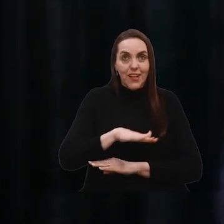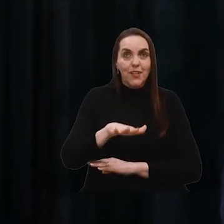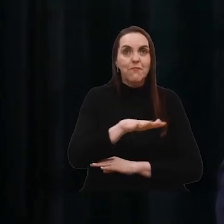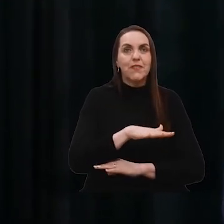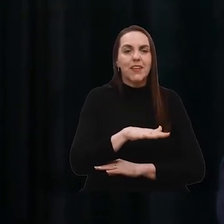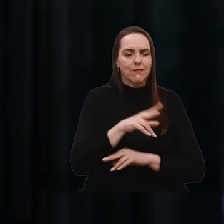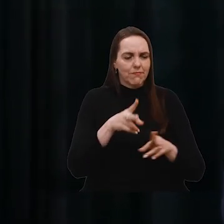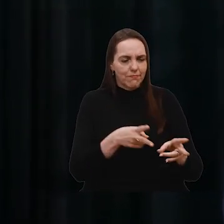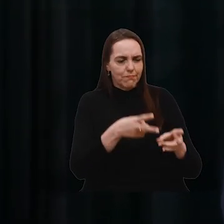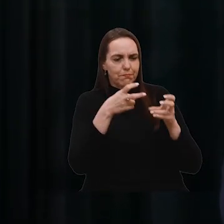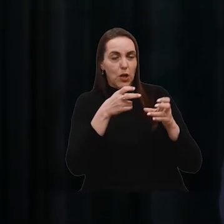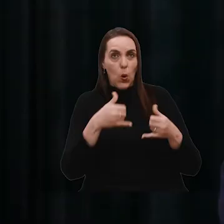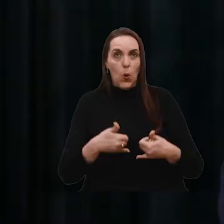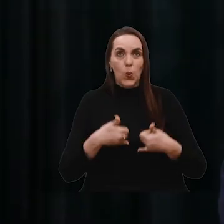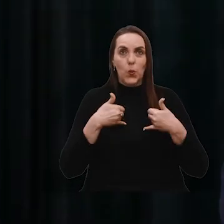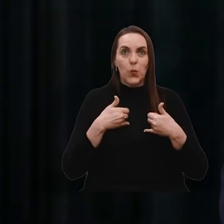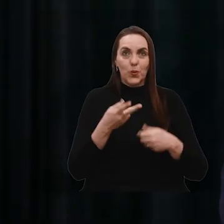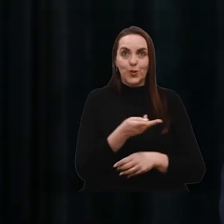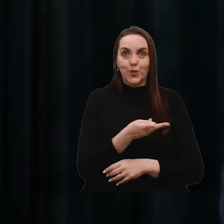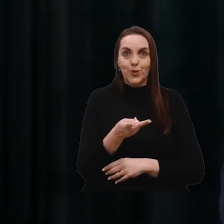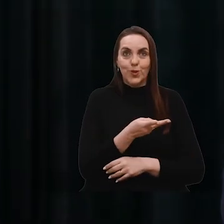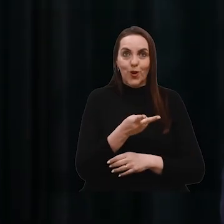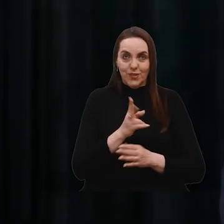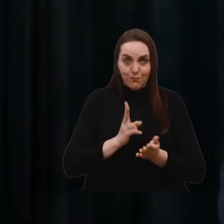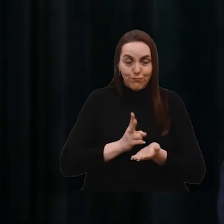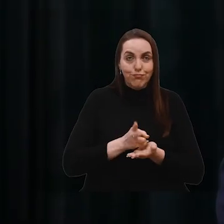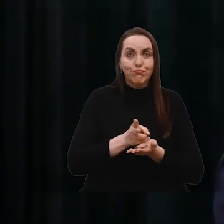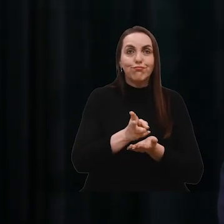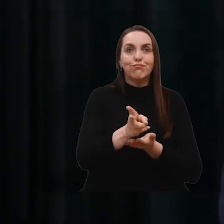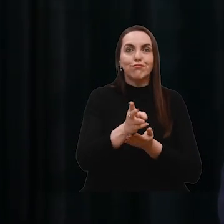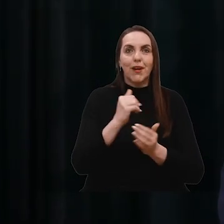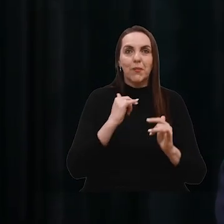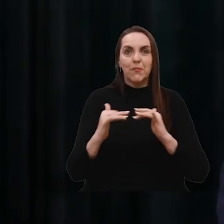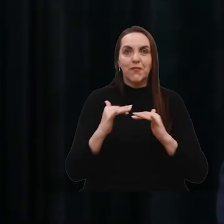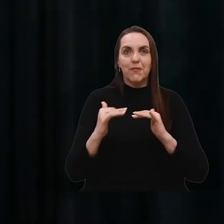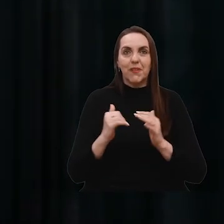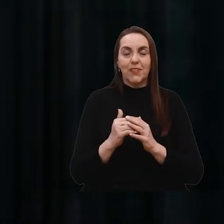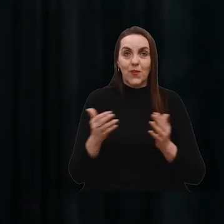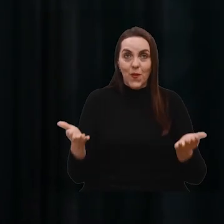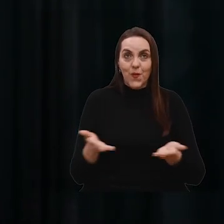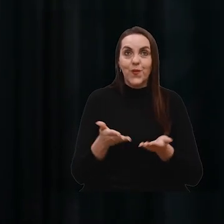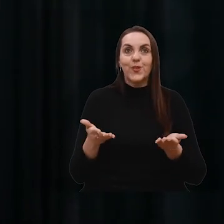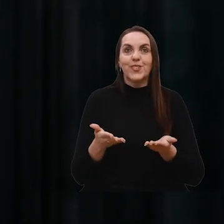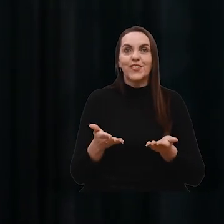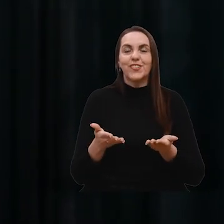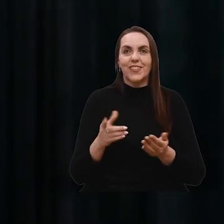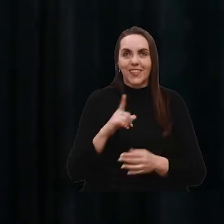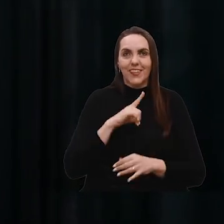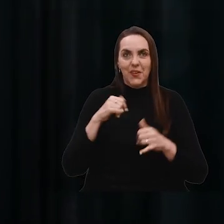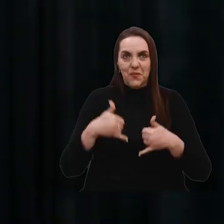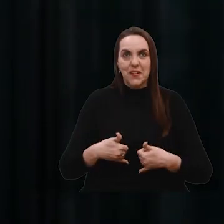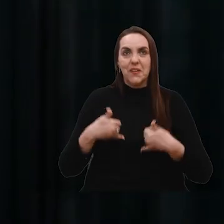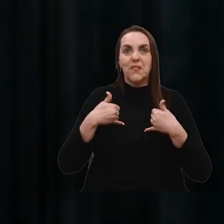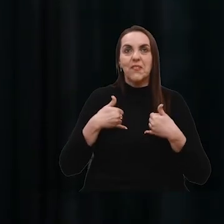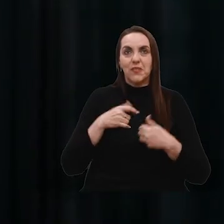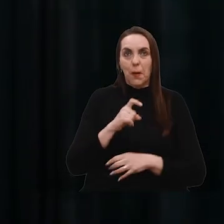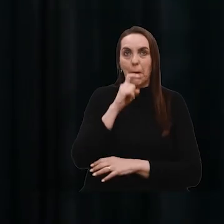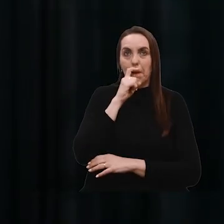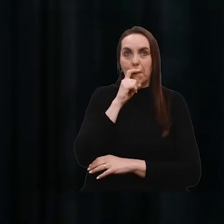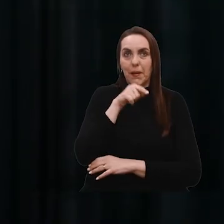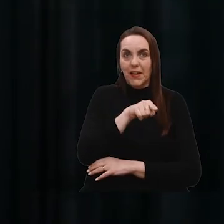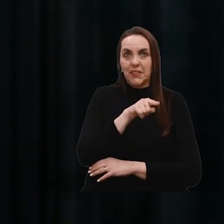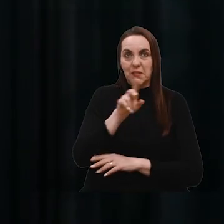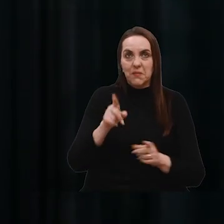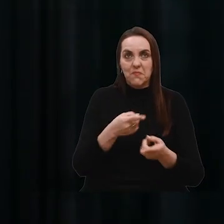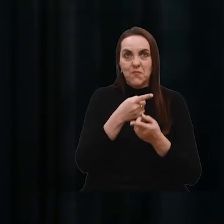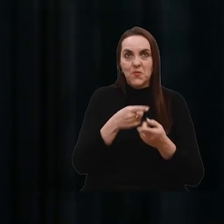filhos neste ambiente e vimos com orgulho cada um deles seguir os passos do movimento. Hoje